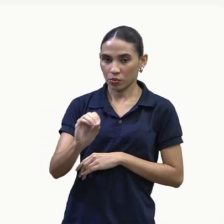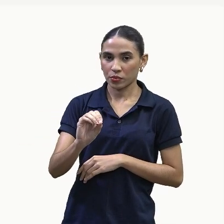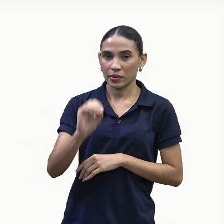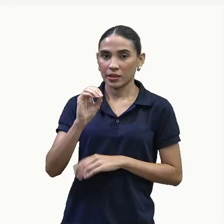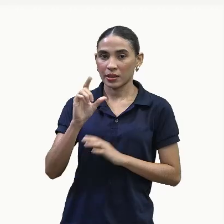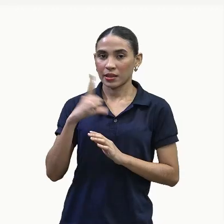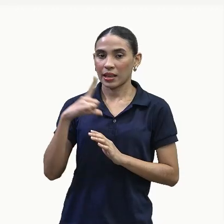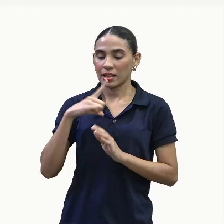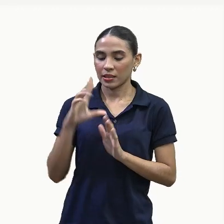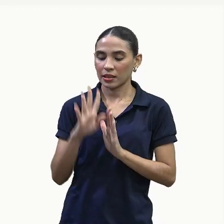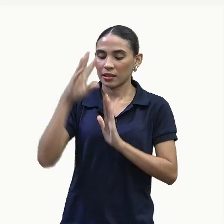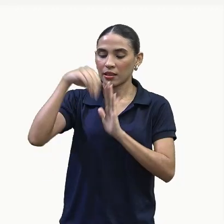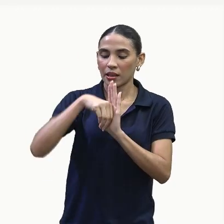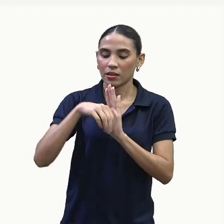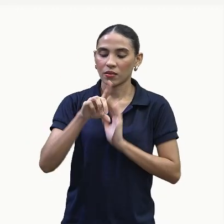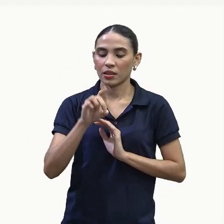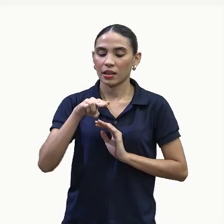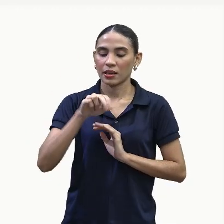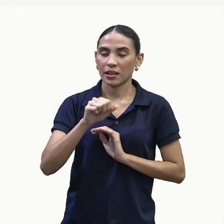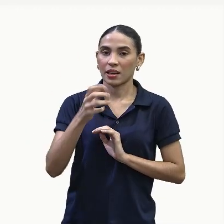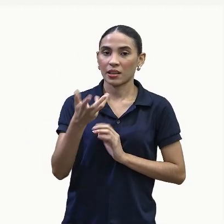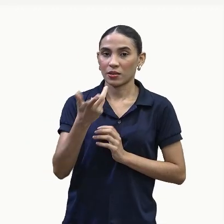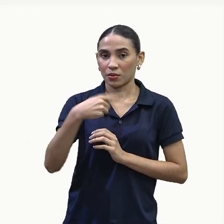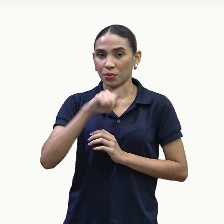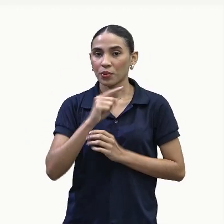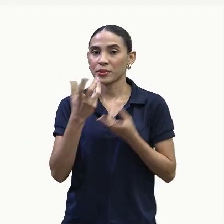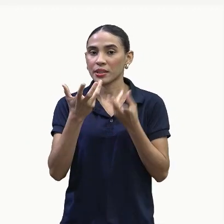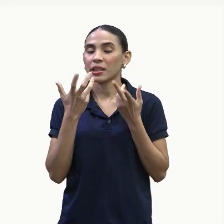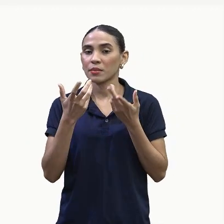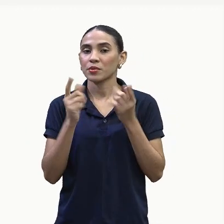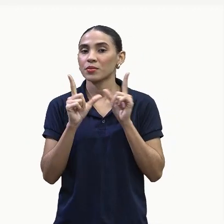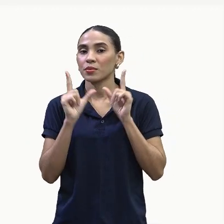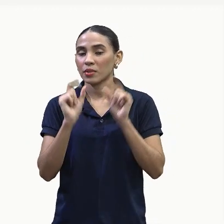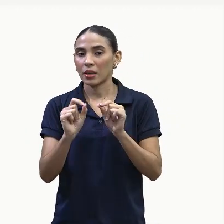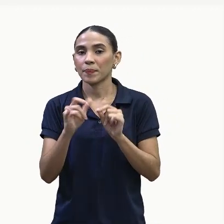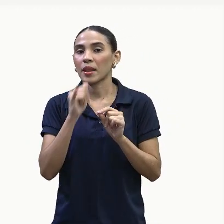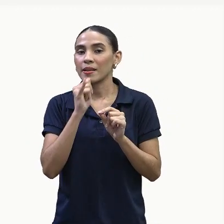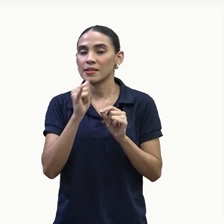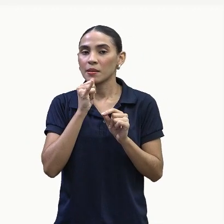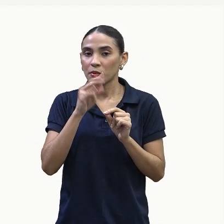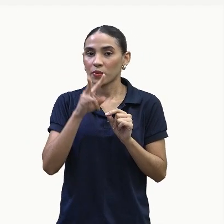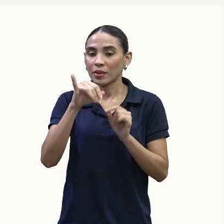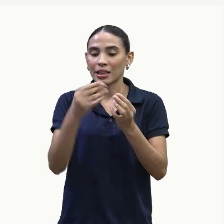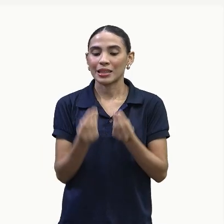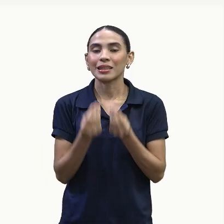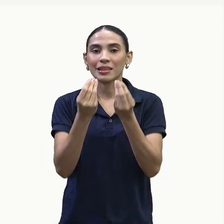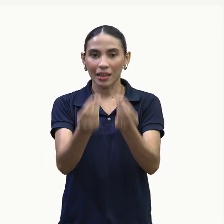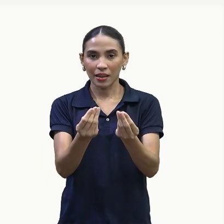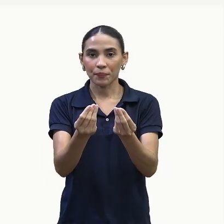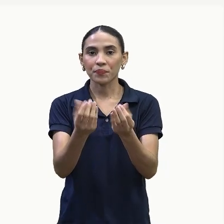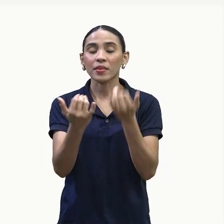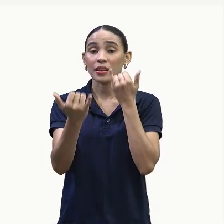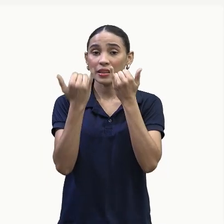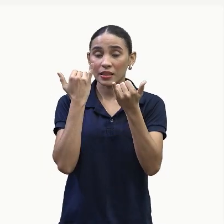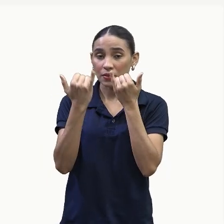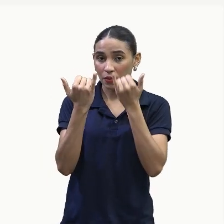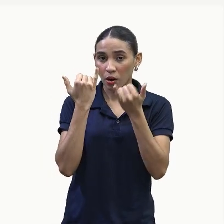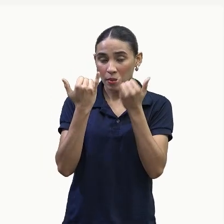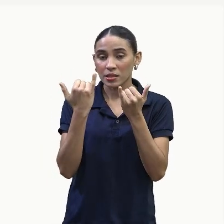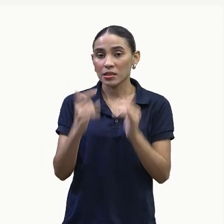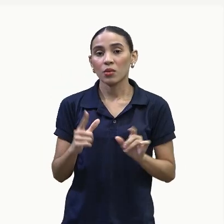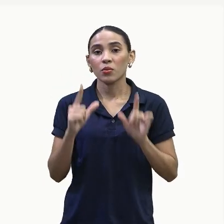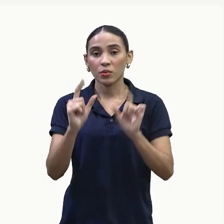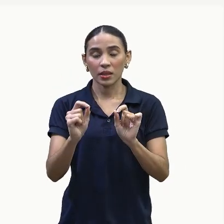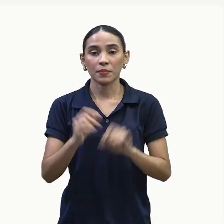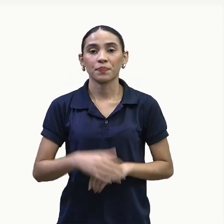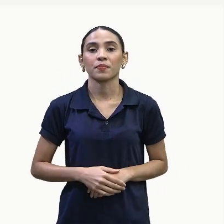queremos entender e nós queremos dizer para vocês que ele vai fornecer as informações